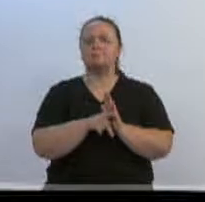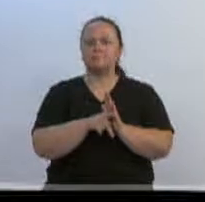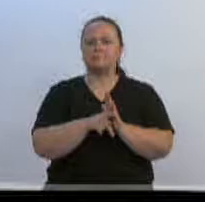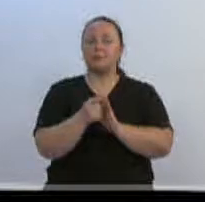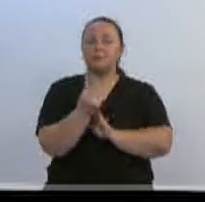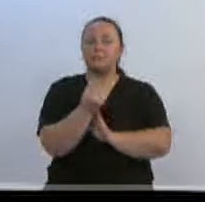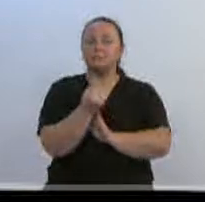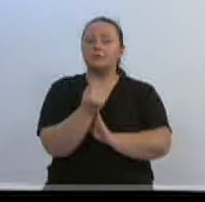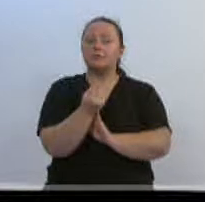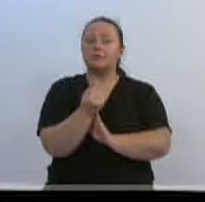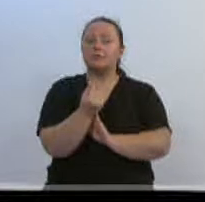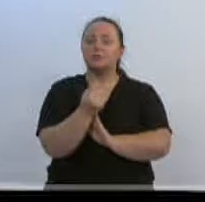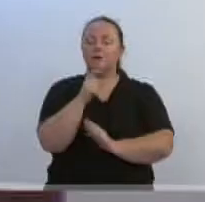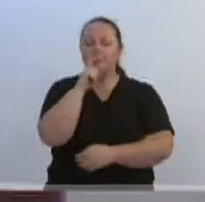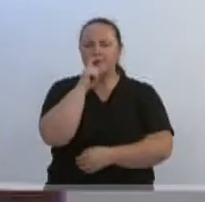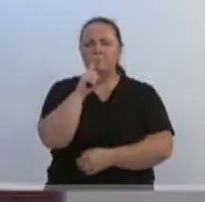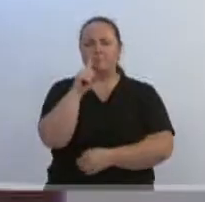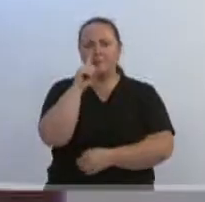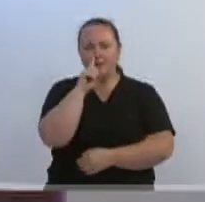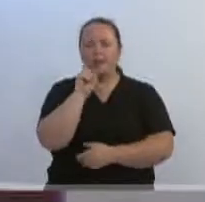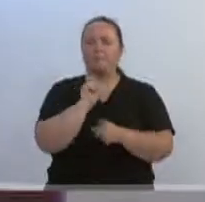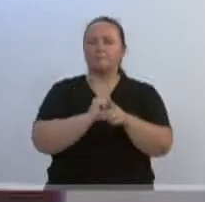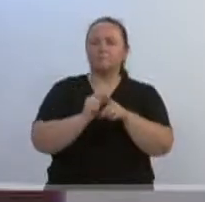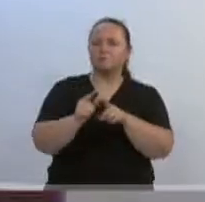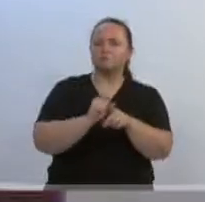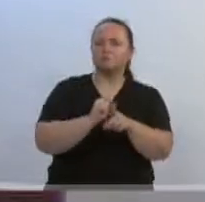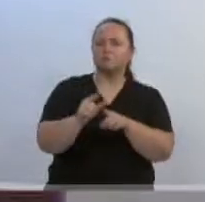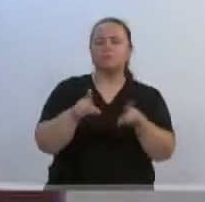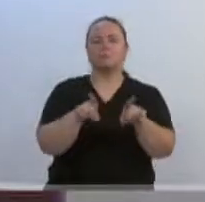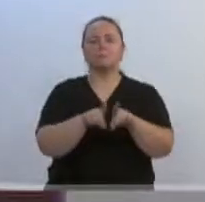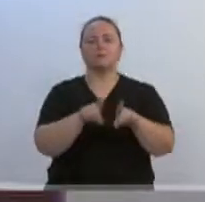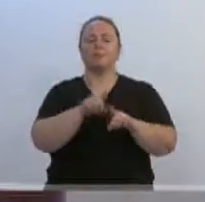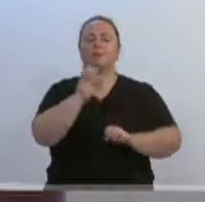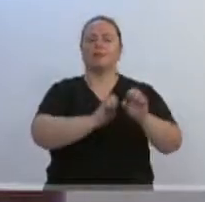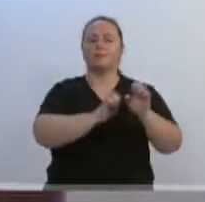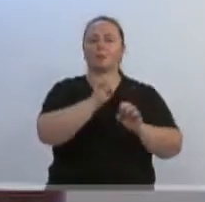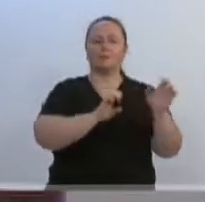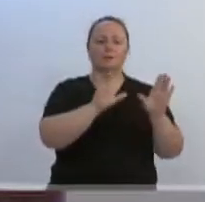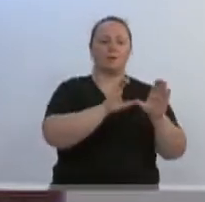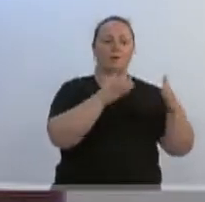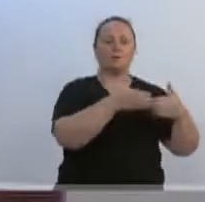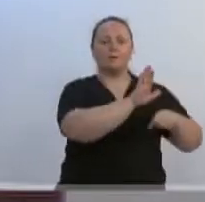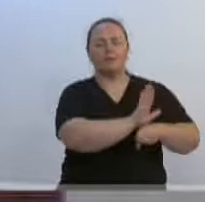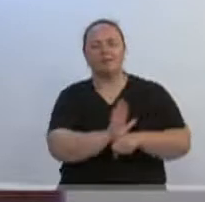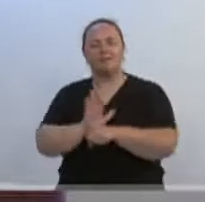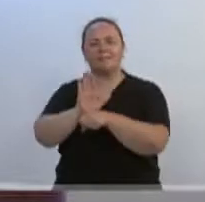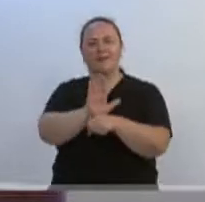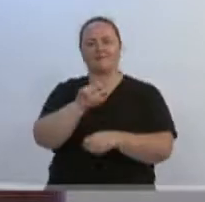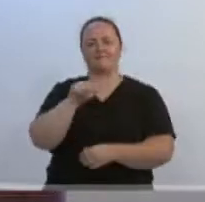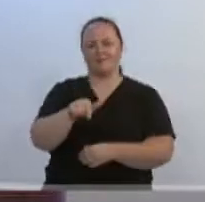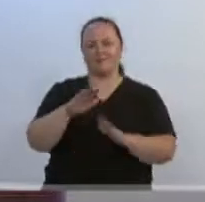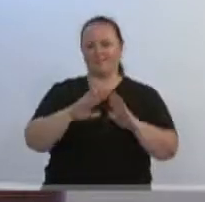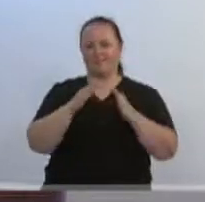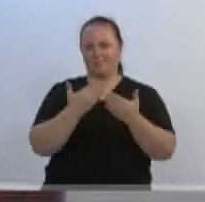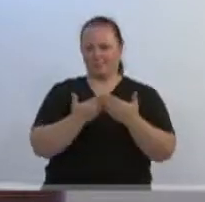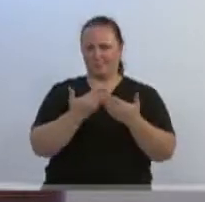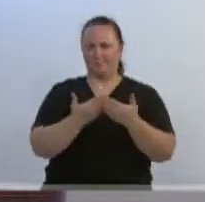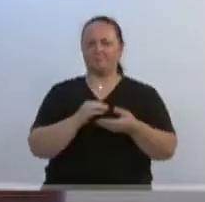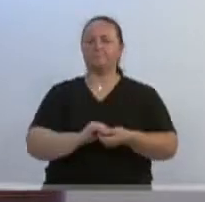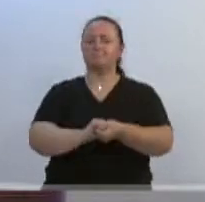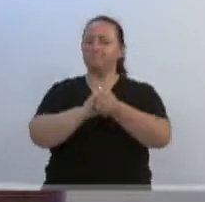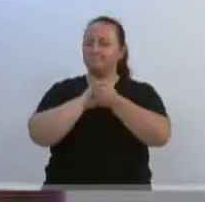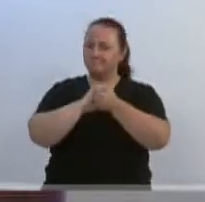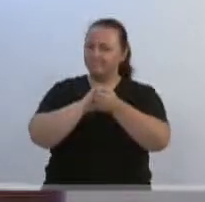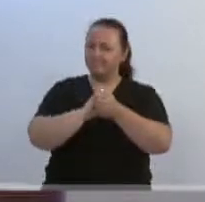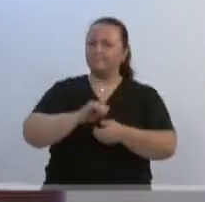dinheiro dos pais e também de duas empresas daquela comunidade parabéns a gestora a